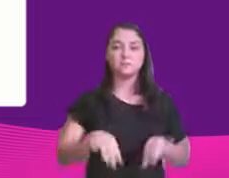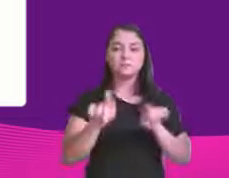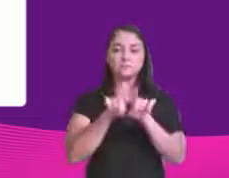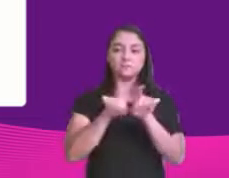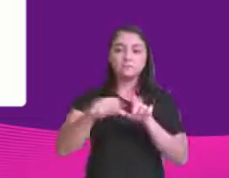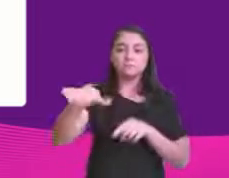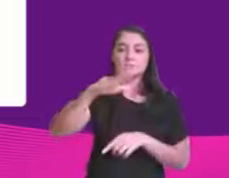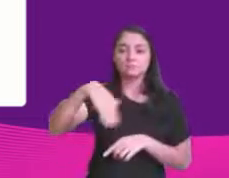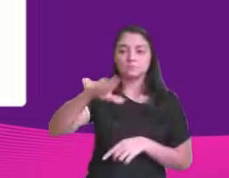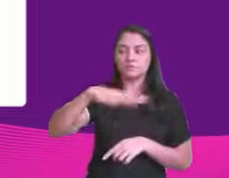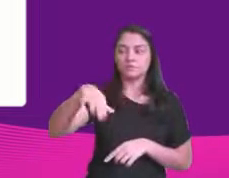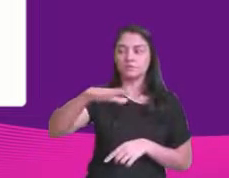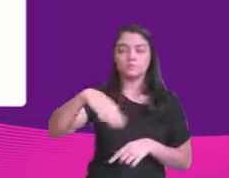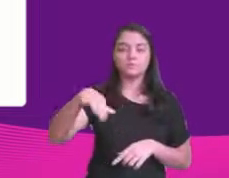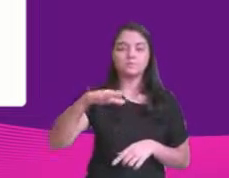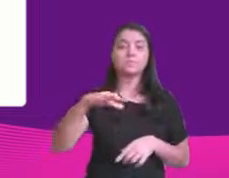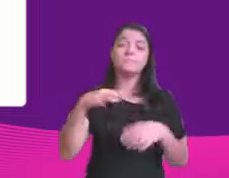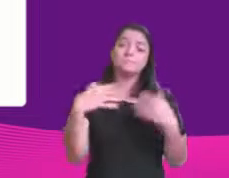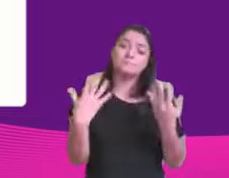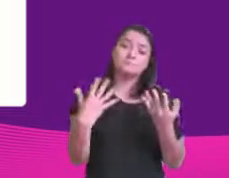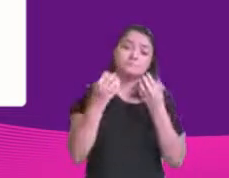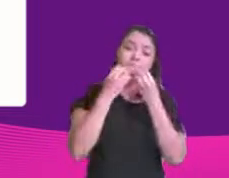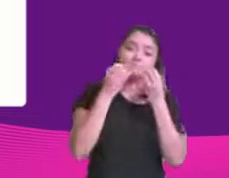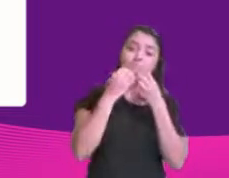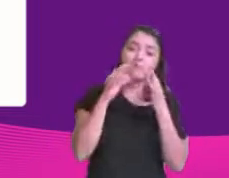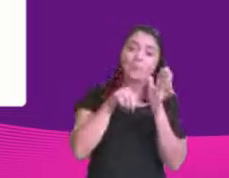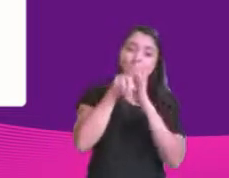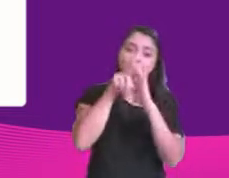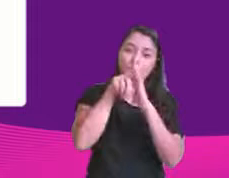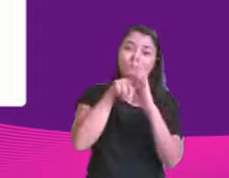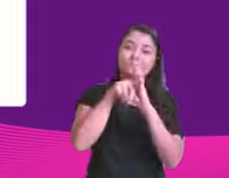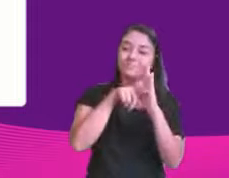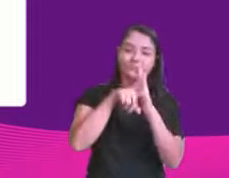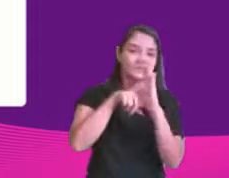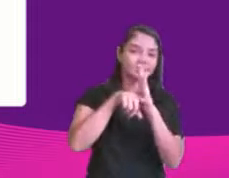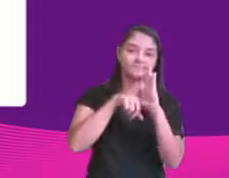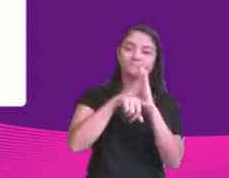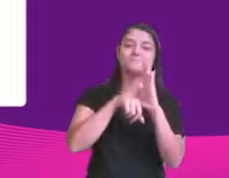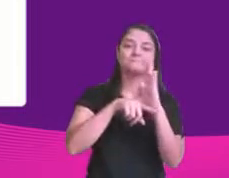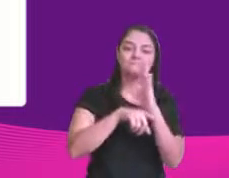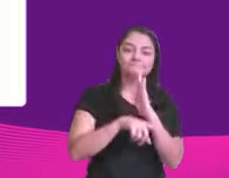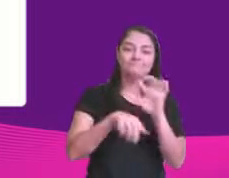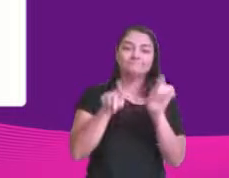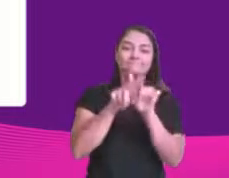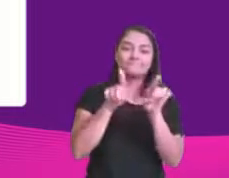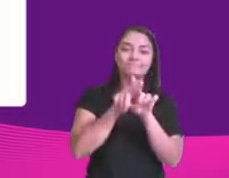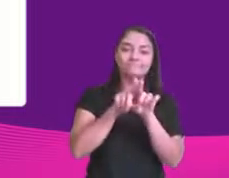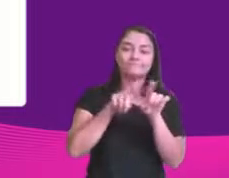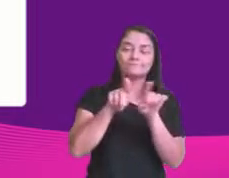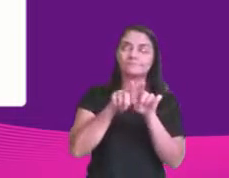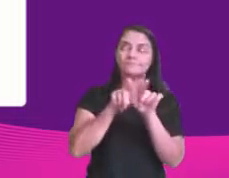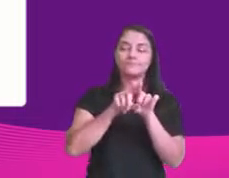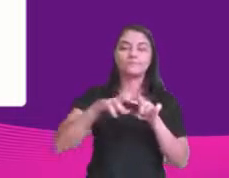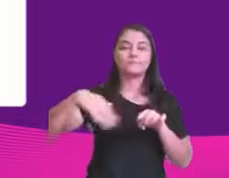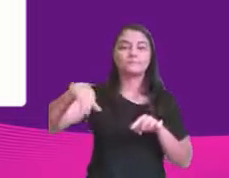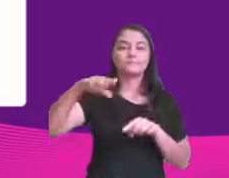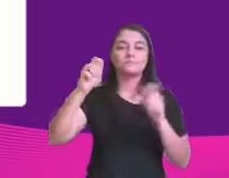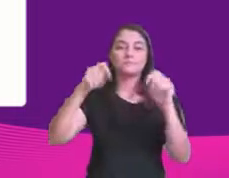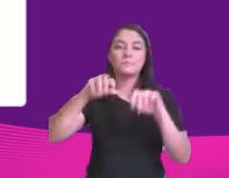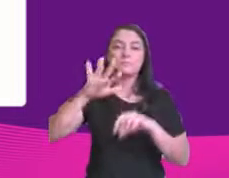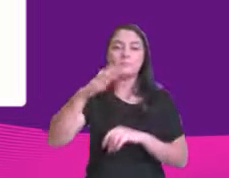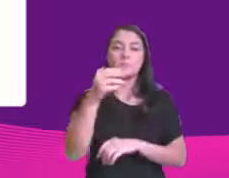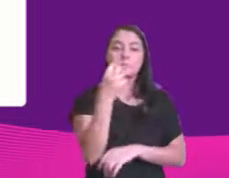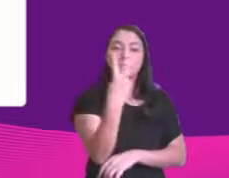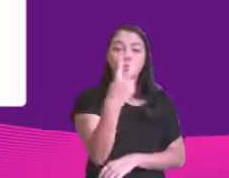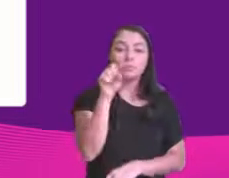cólon, tá? Então essa é uma análise retrospectiva de 16 centros especializados, avaliou